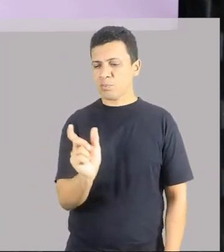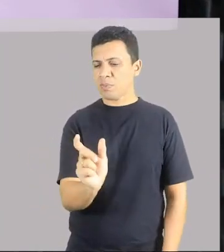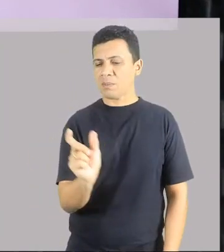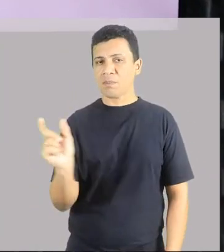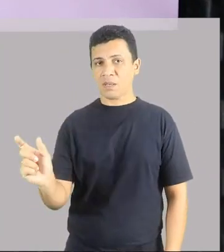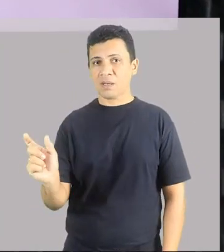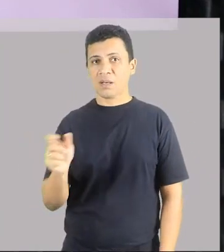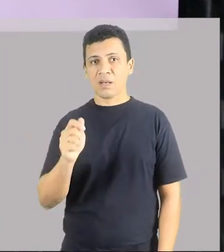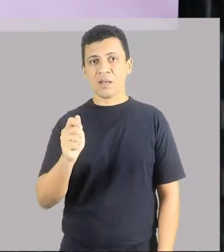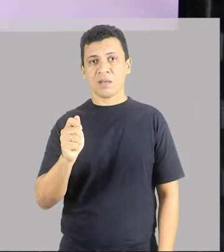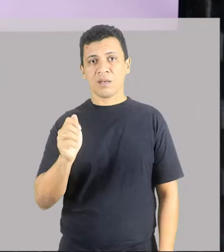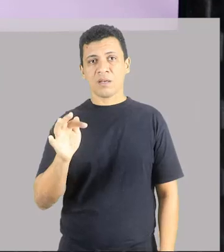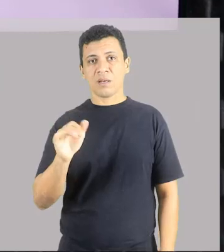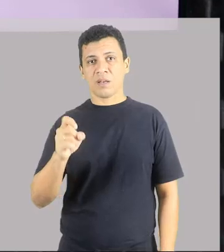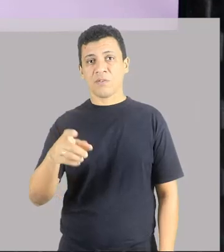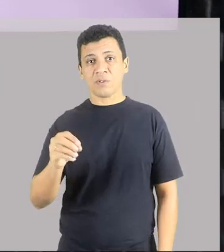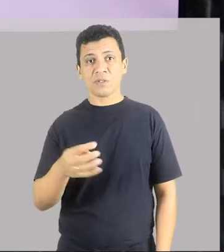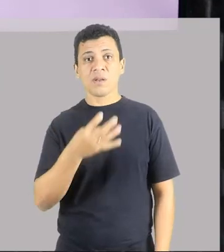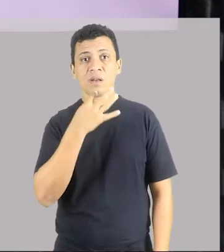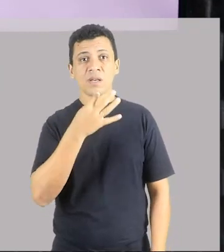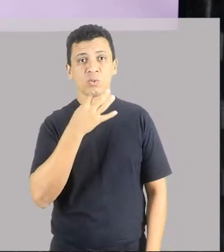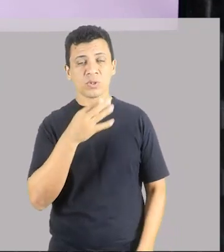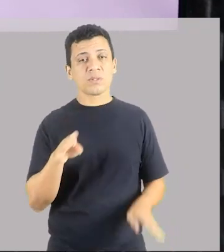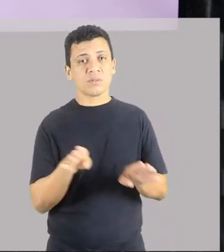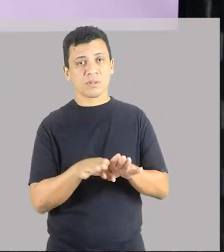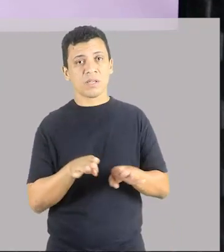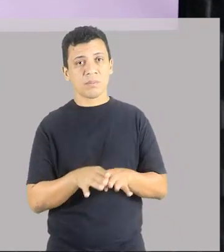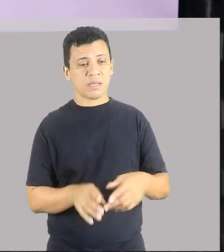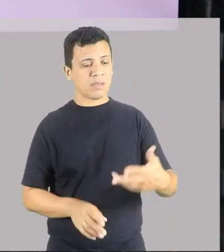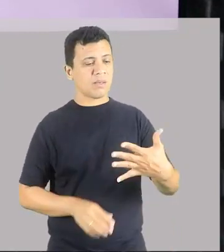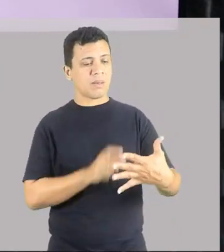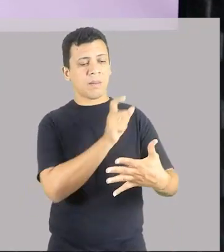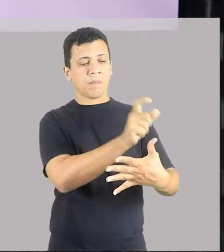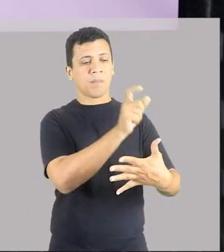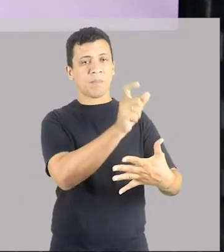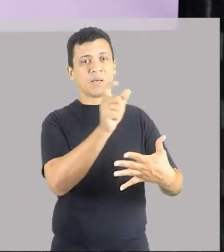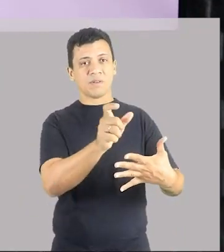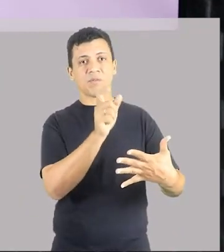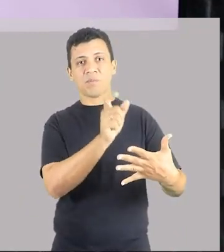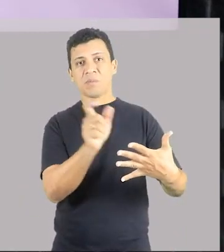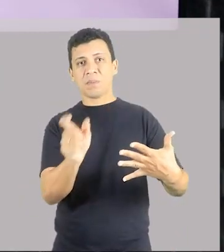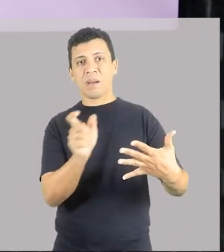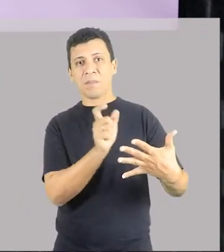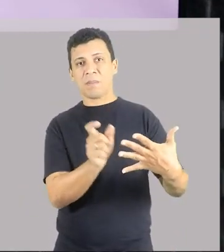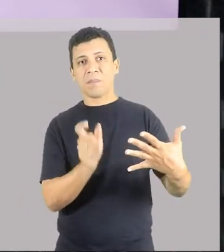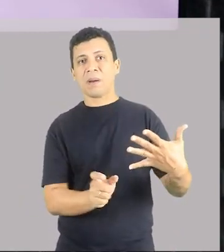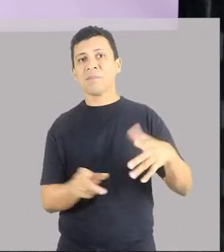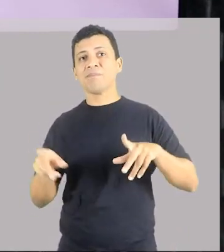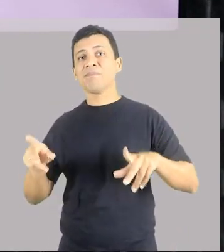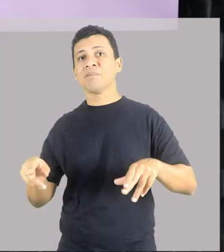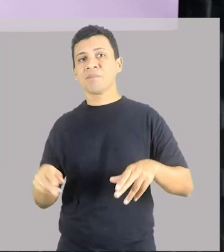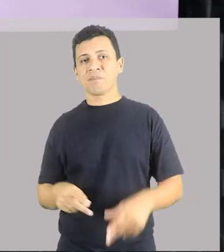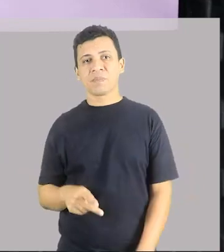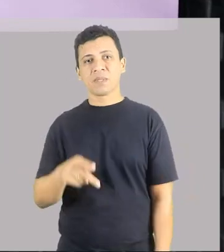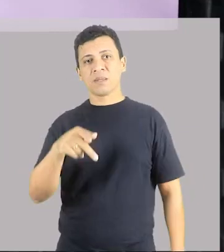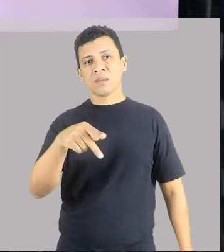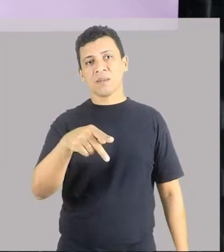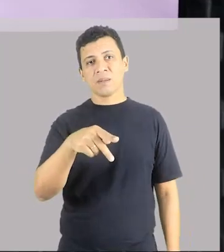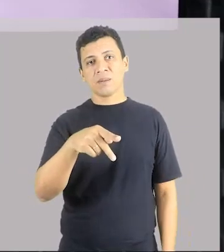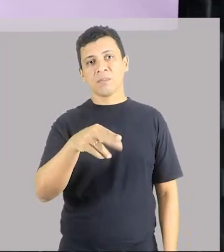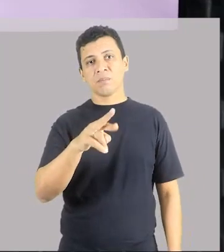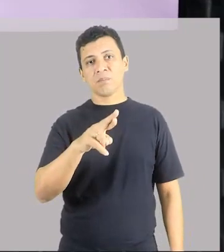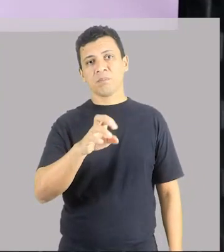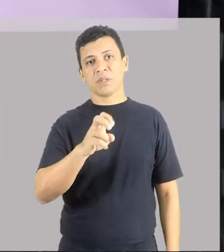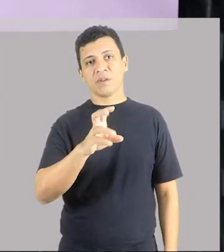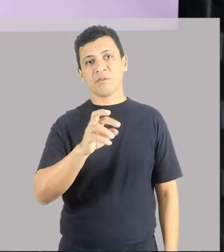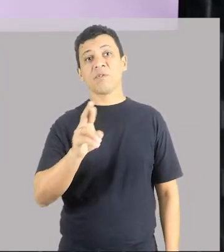eu reconheça nas nas opções também palavras que apresentam esses afixos Qual é o afixo de prever prever vem de quê